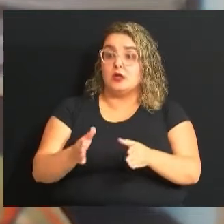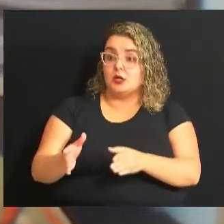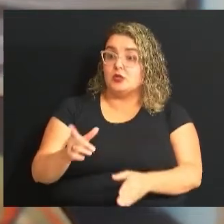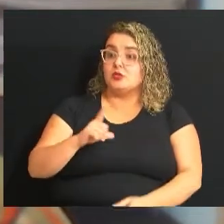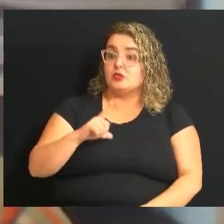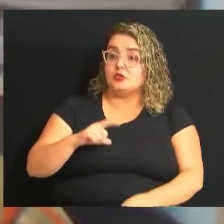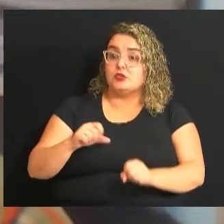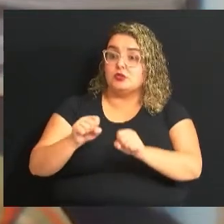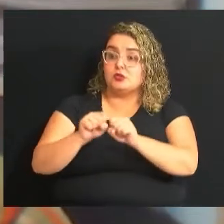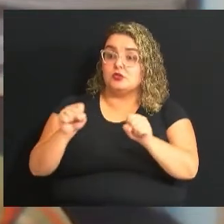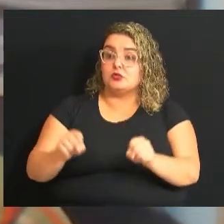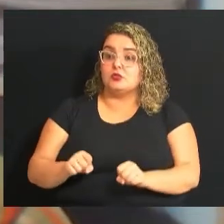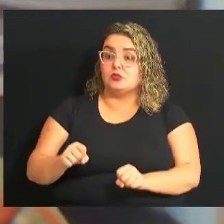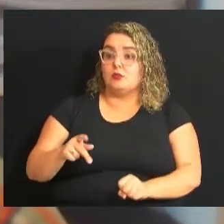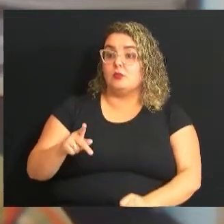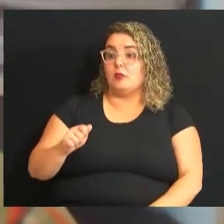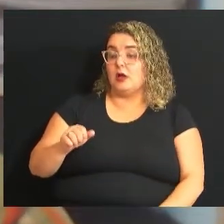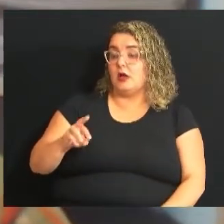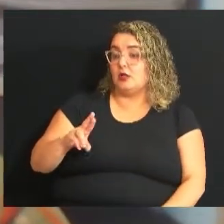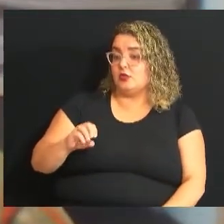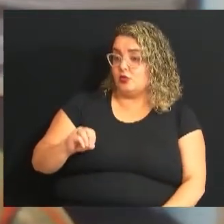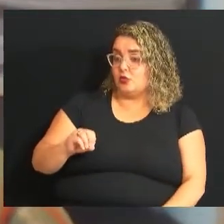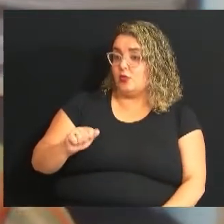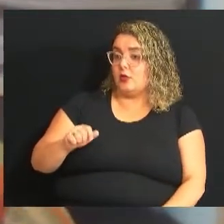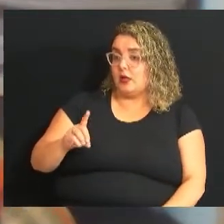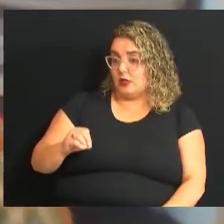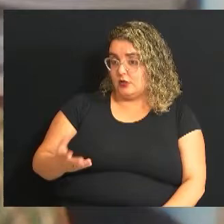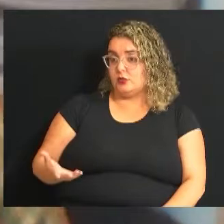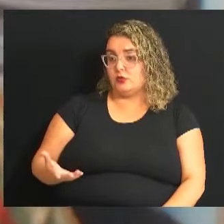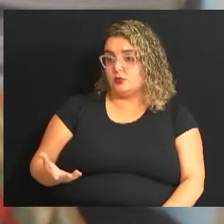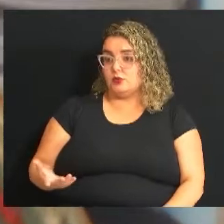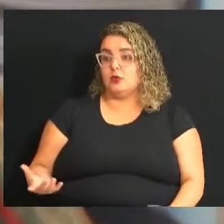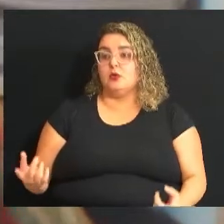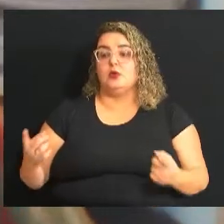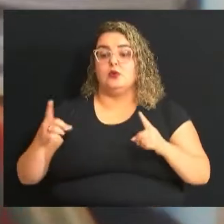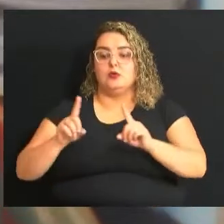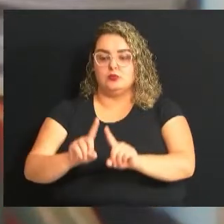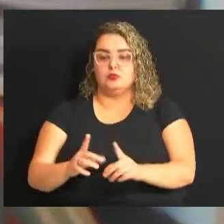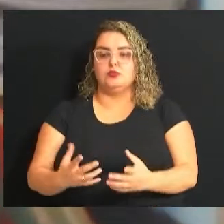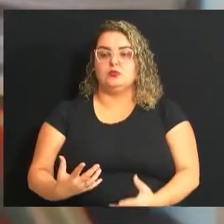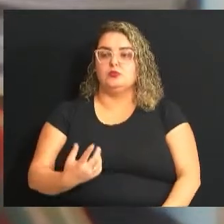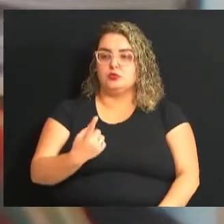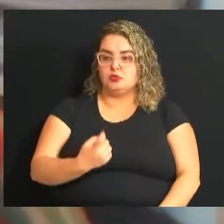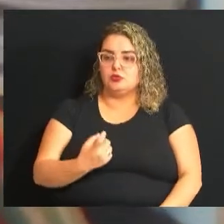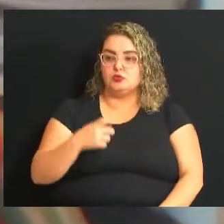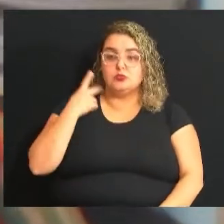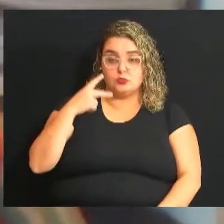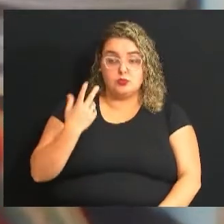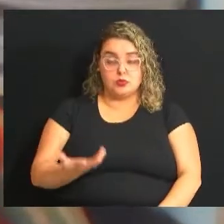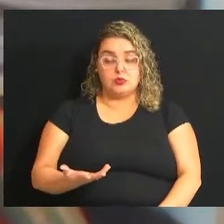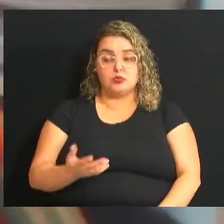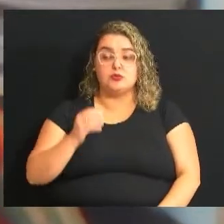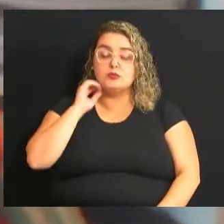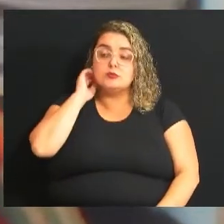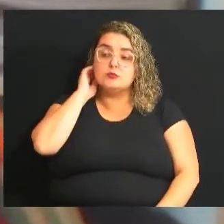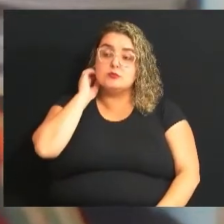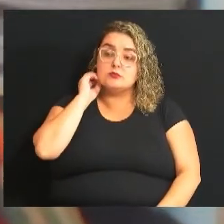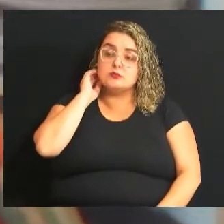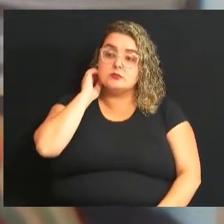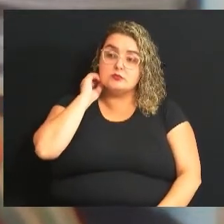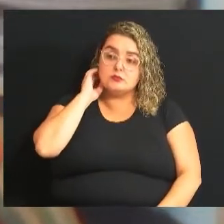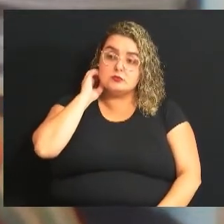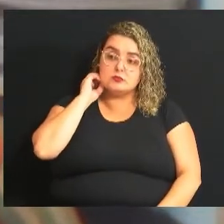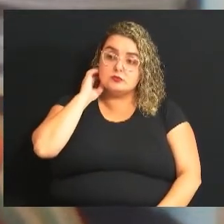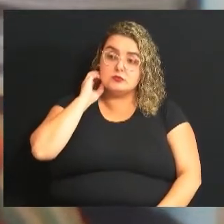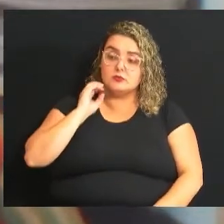de padroado. Então, o Estado e a igreja faziam parte de um mesmo corpo político. Então, a igreja,